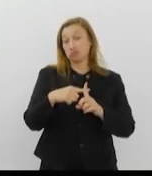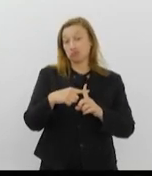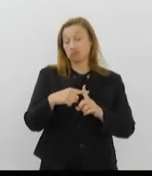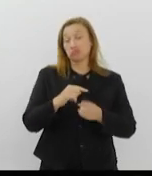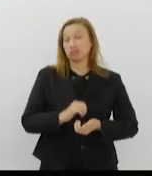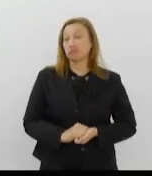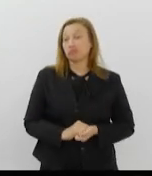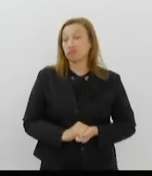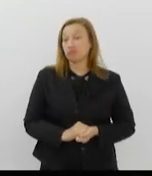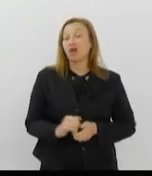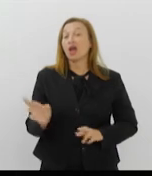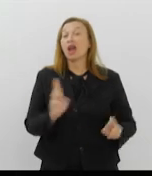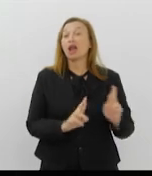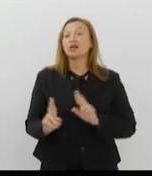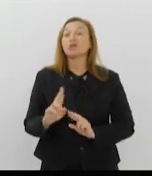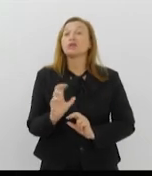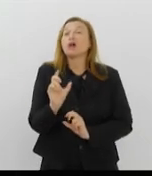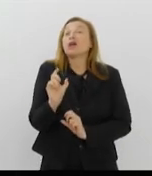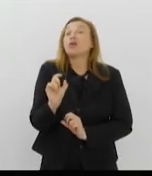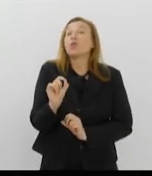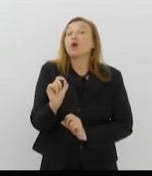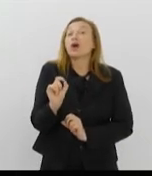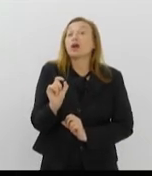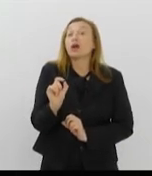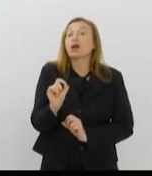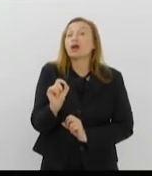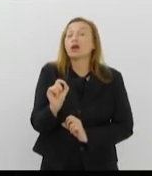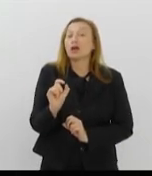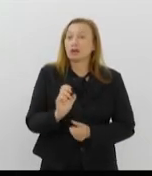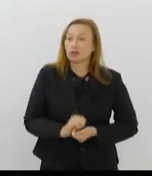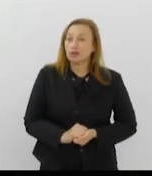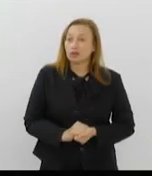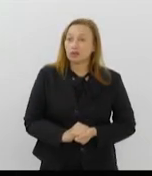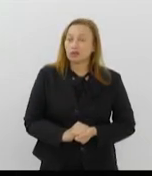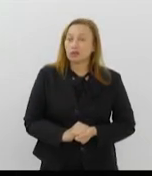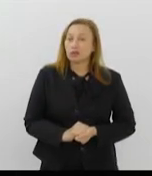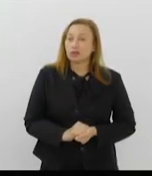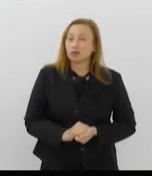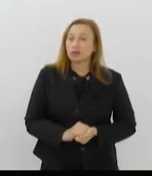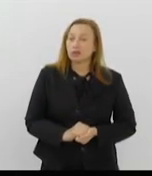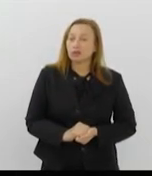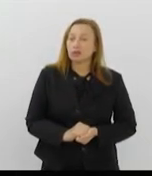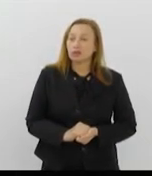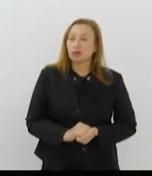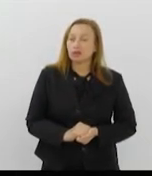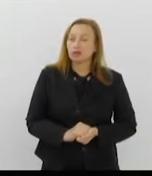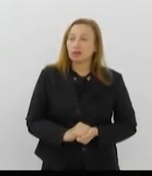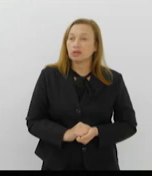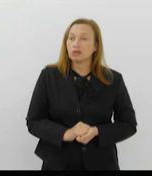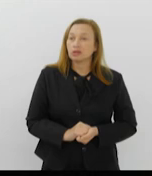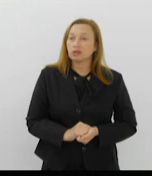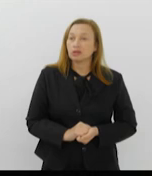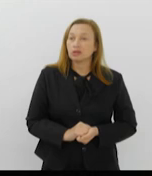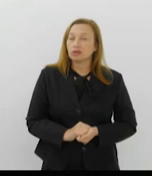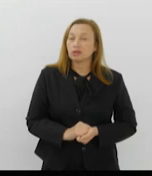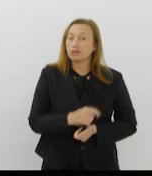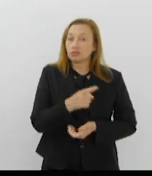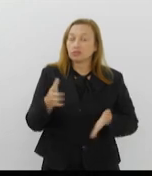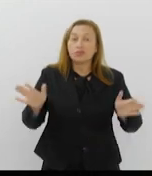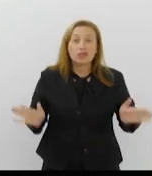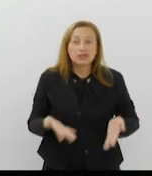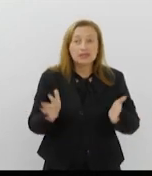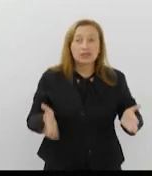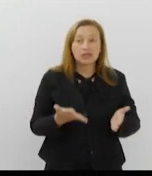diz respeito a você incentivar a construções